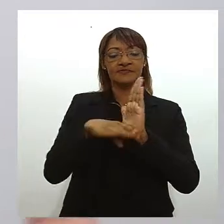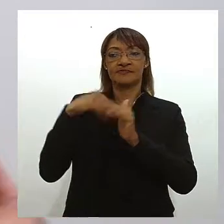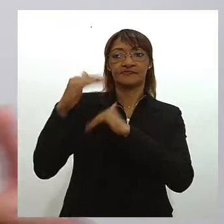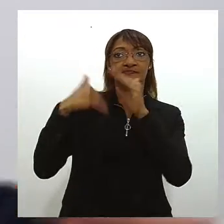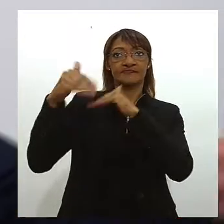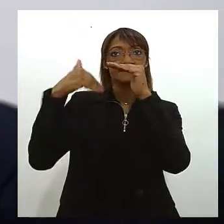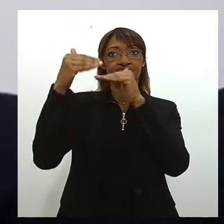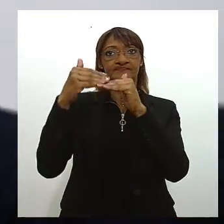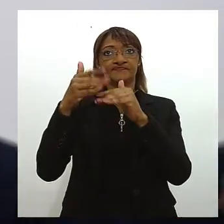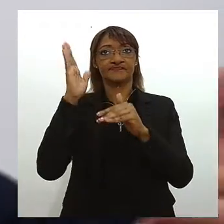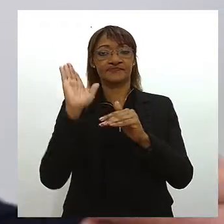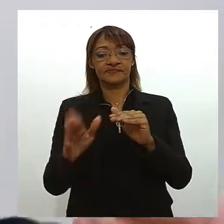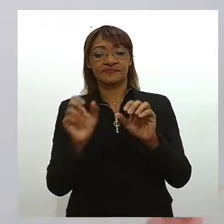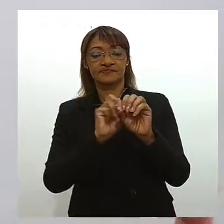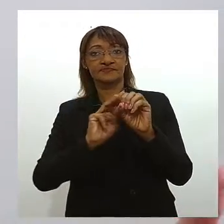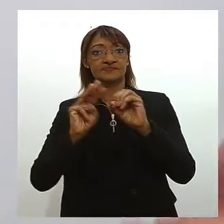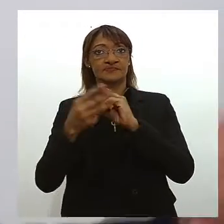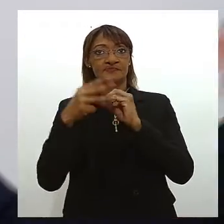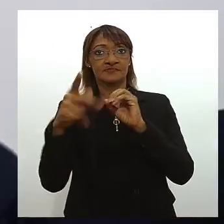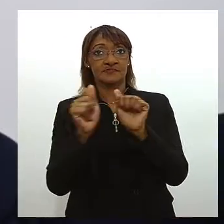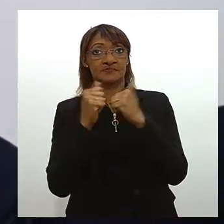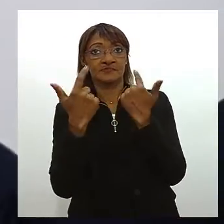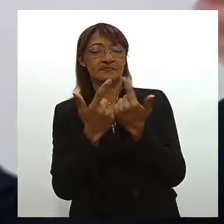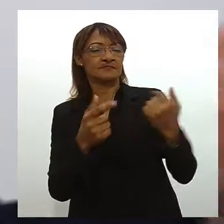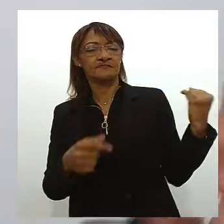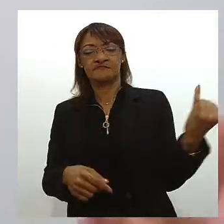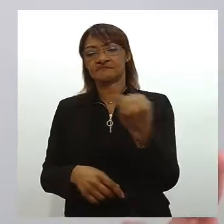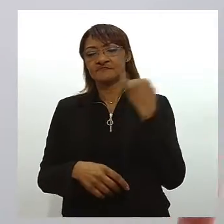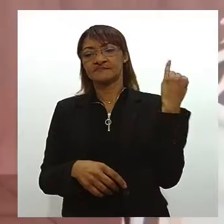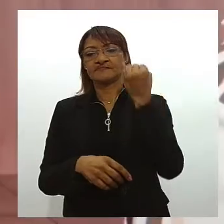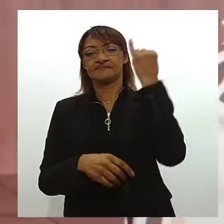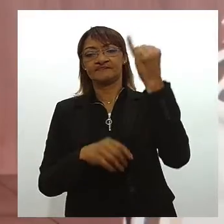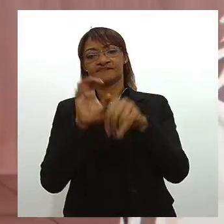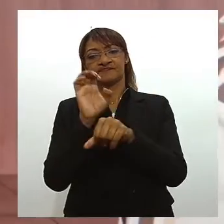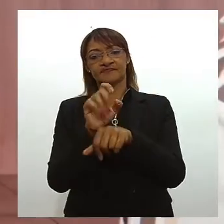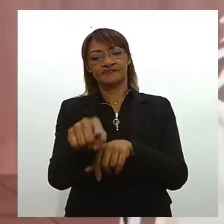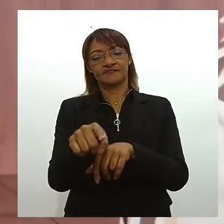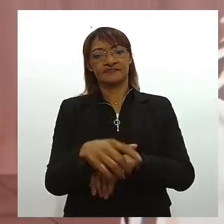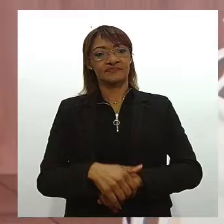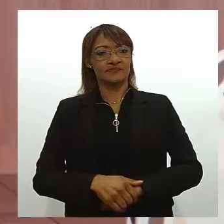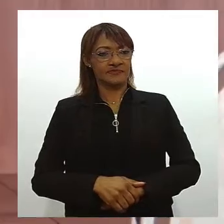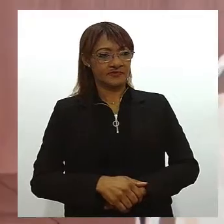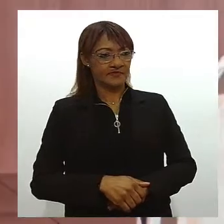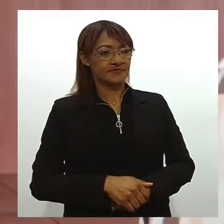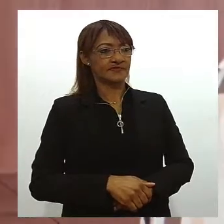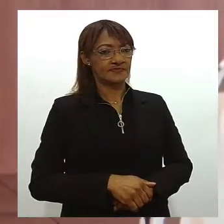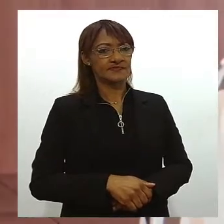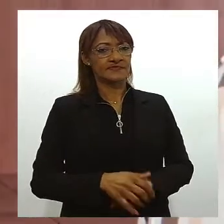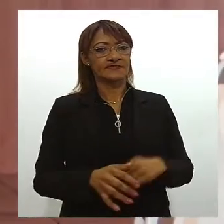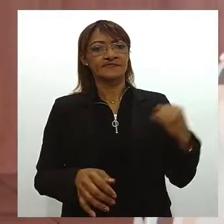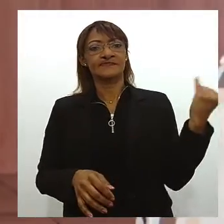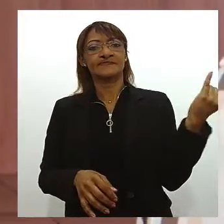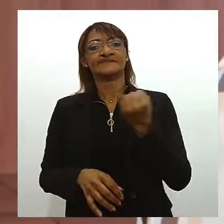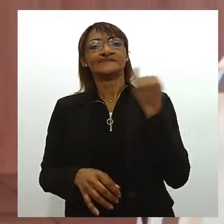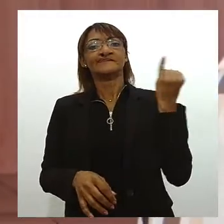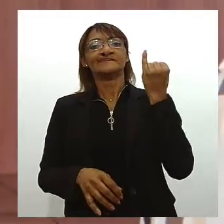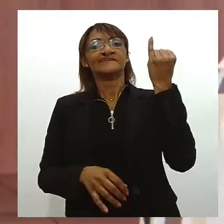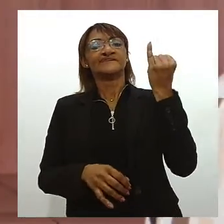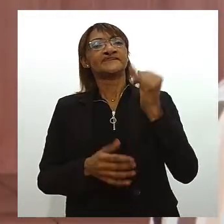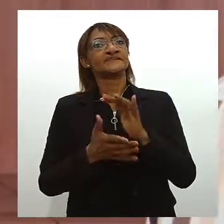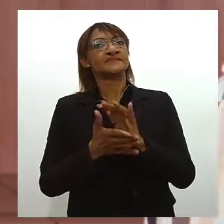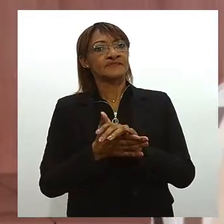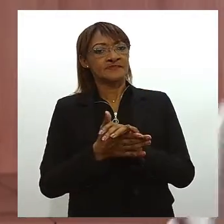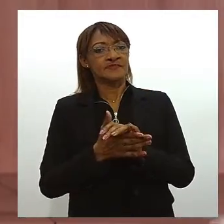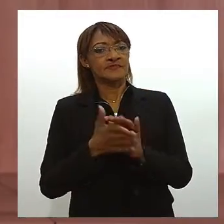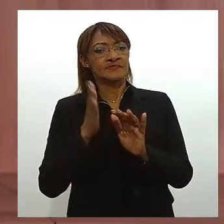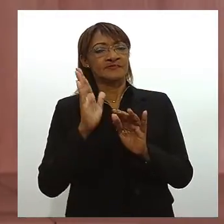da ALESE foi uma contribuição muito importante para o estado. Foi muito importante essa ação do Legislativo Estadual, sob